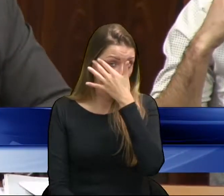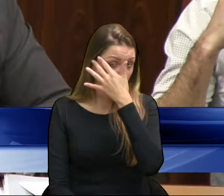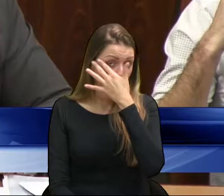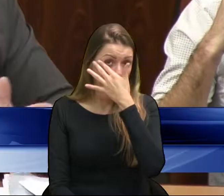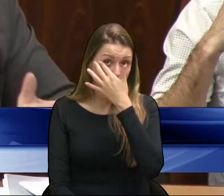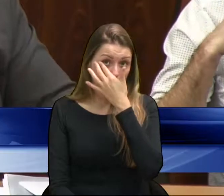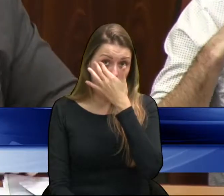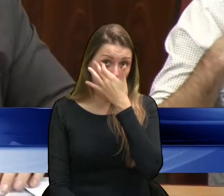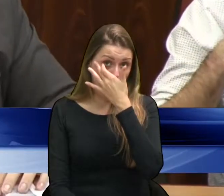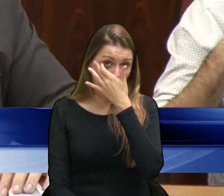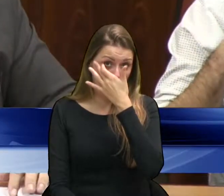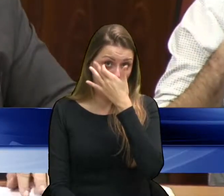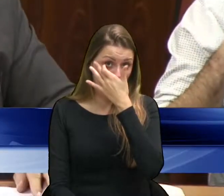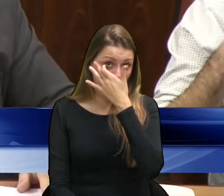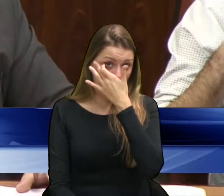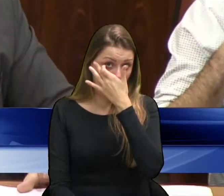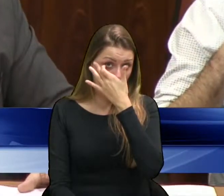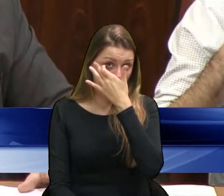Então,